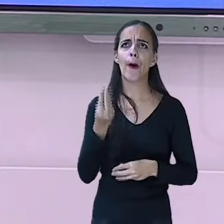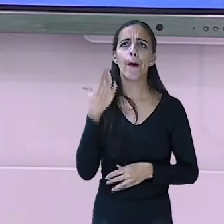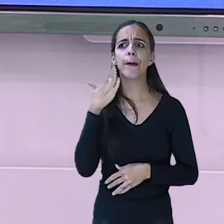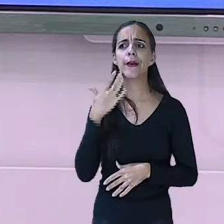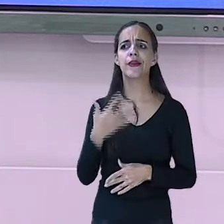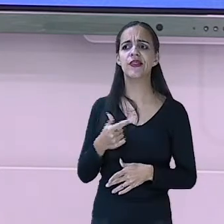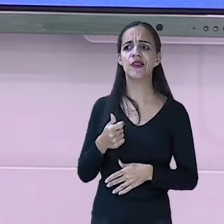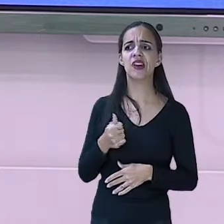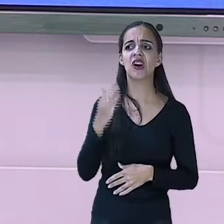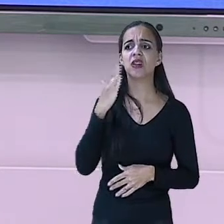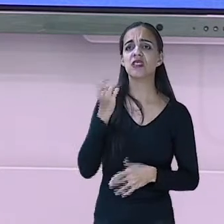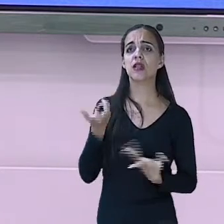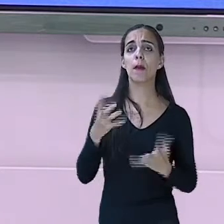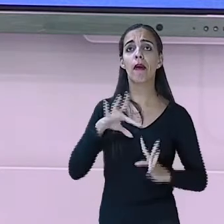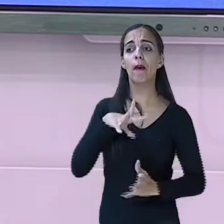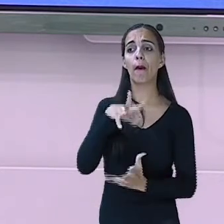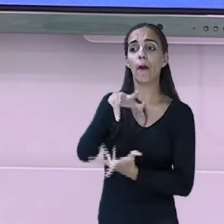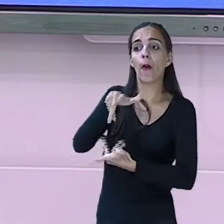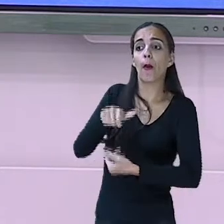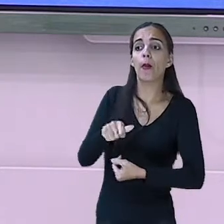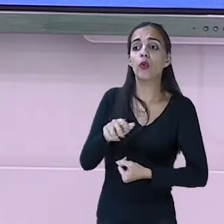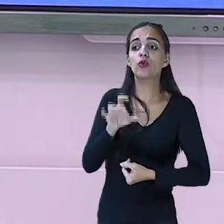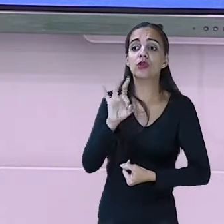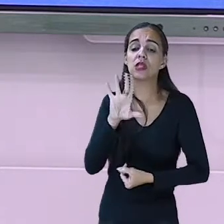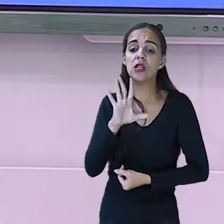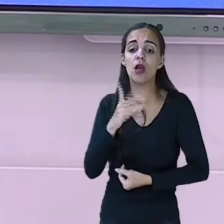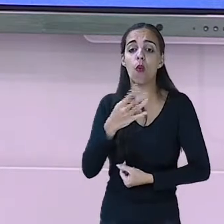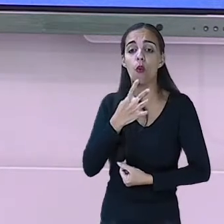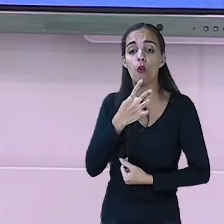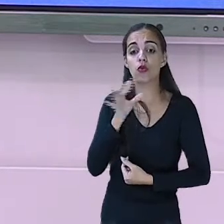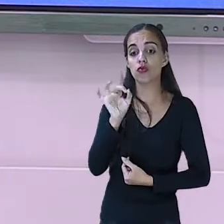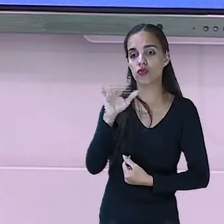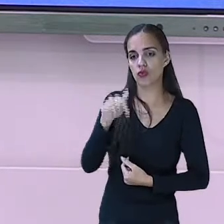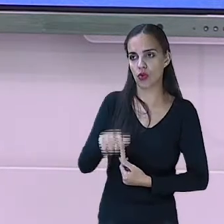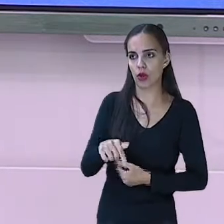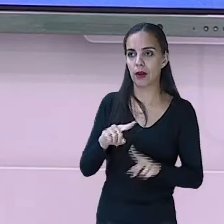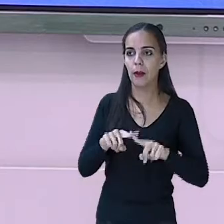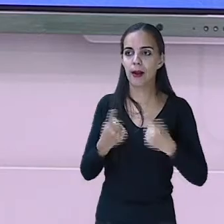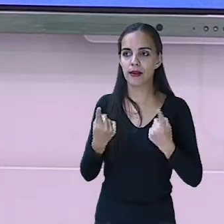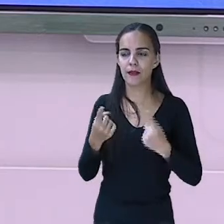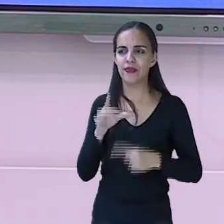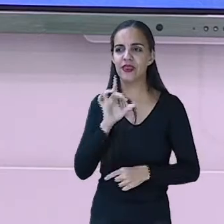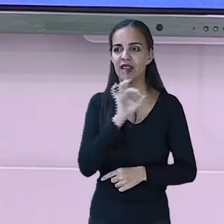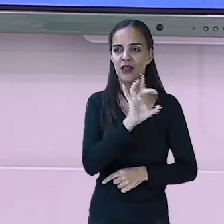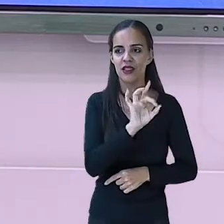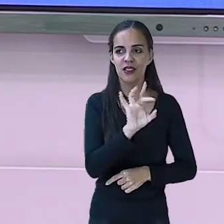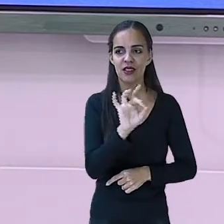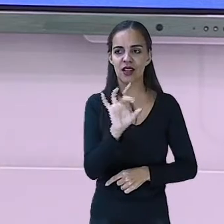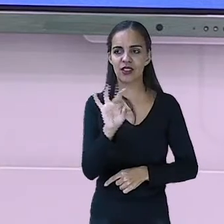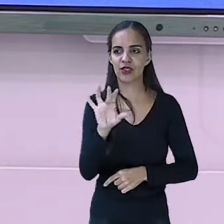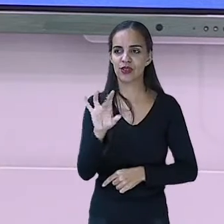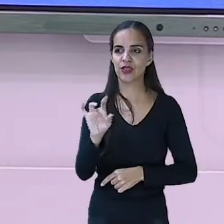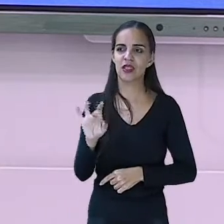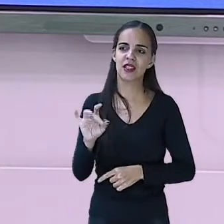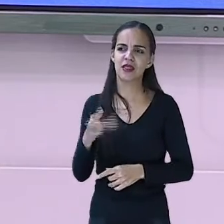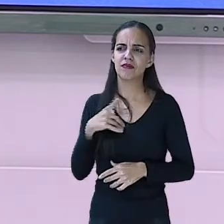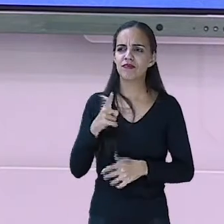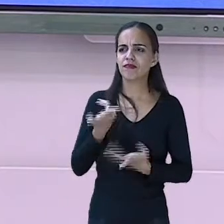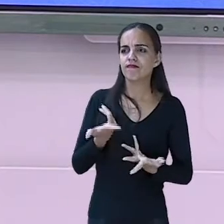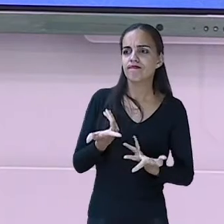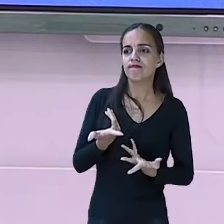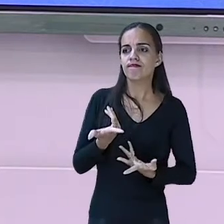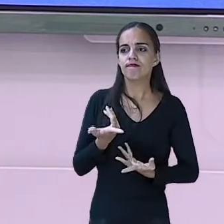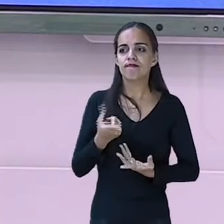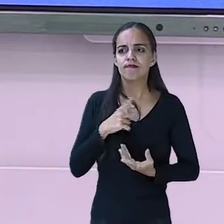vou a nível global se eu moro aqui? Mas cada cuidado,